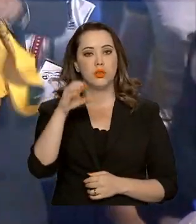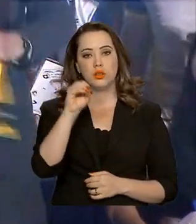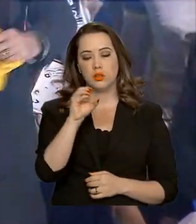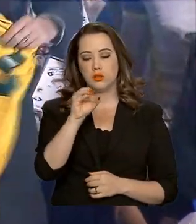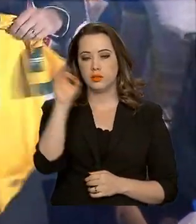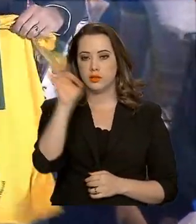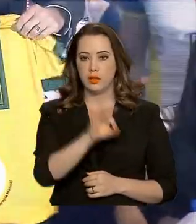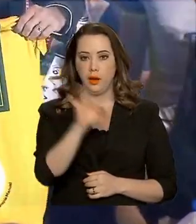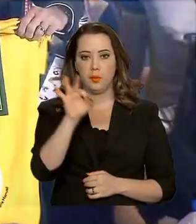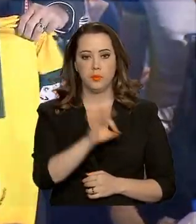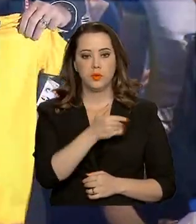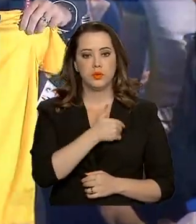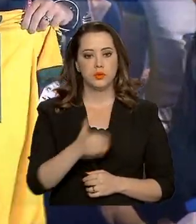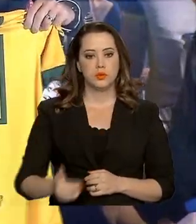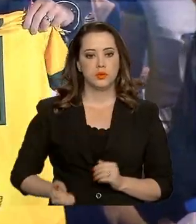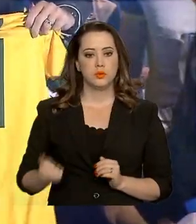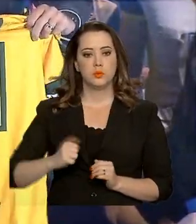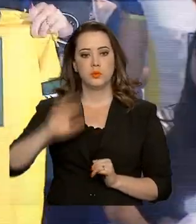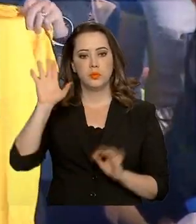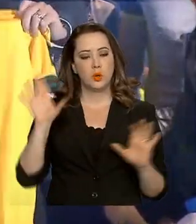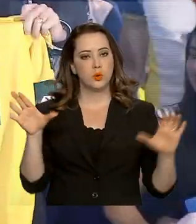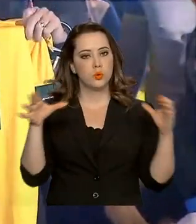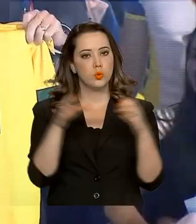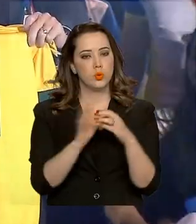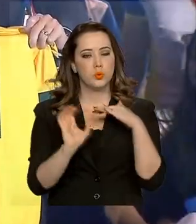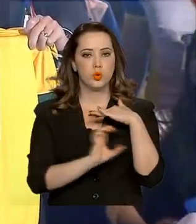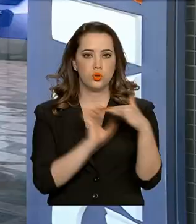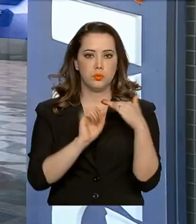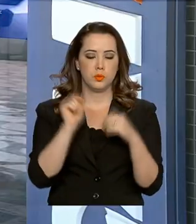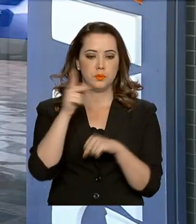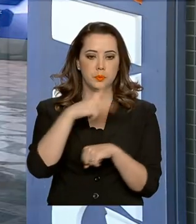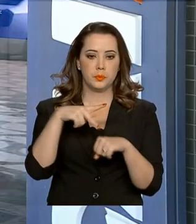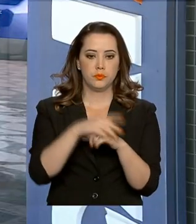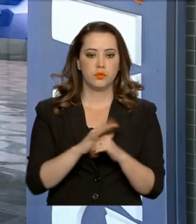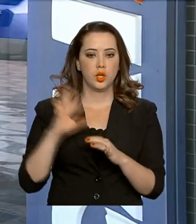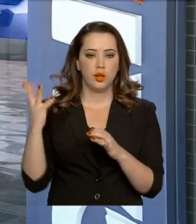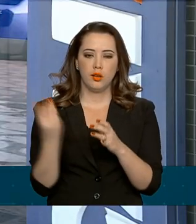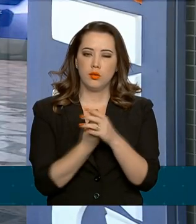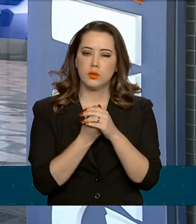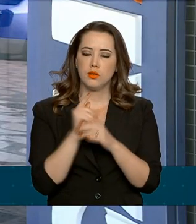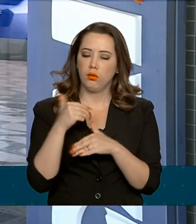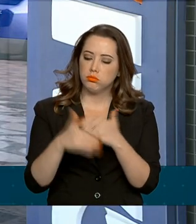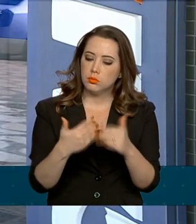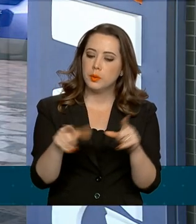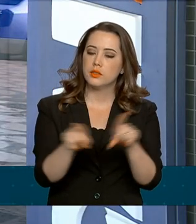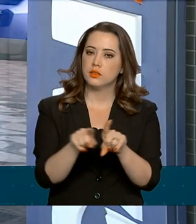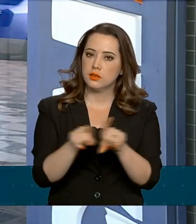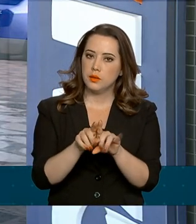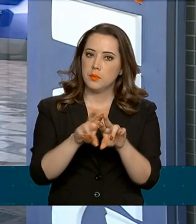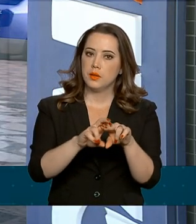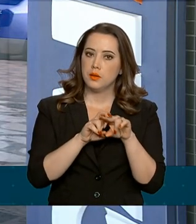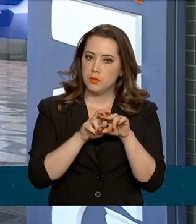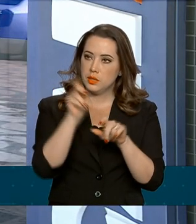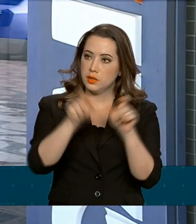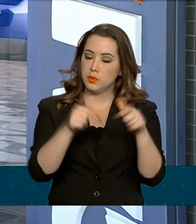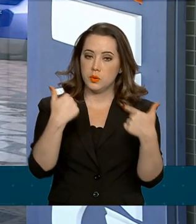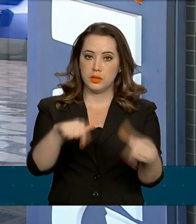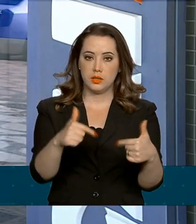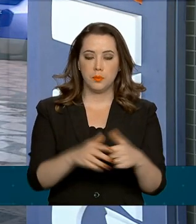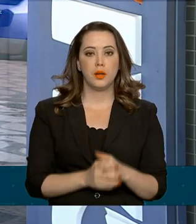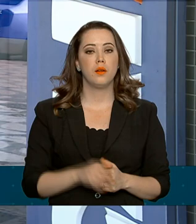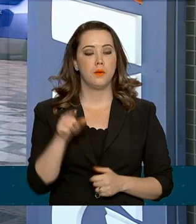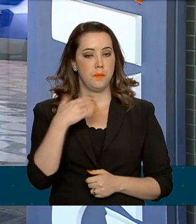público e está entre as maiores empresas do país. Inclusão que passa também pelo quadro de funcionários.